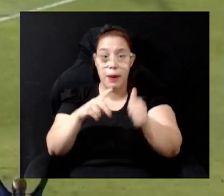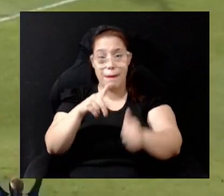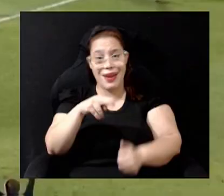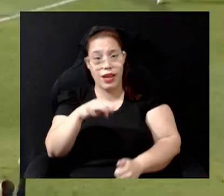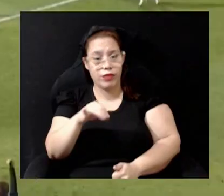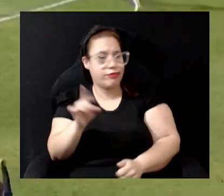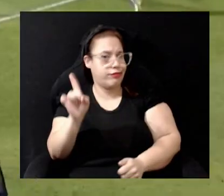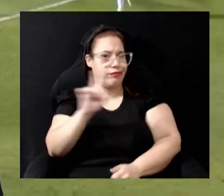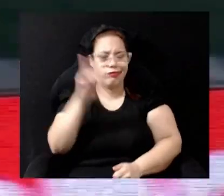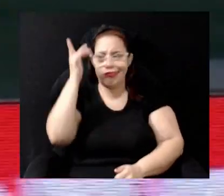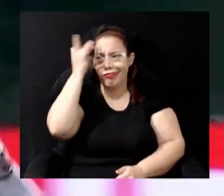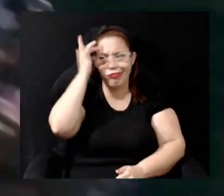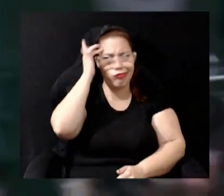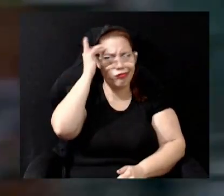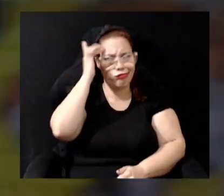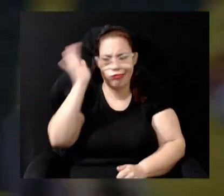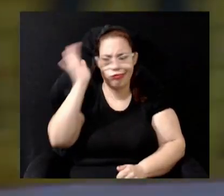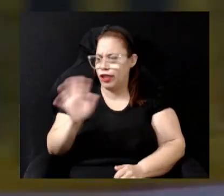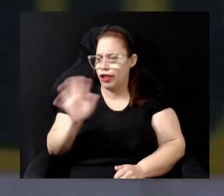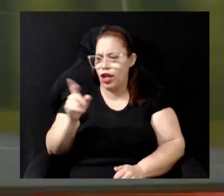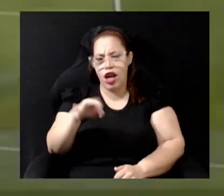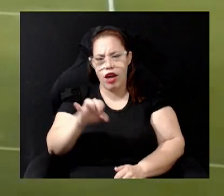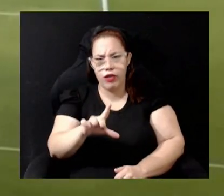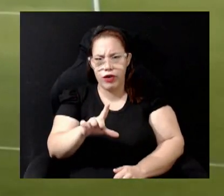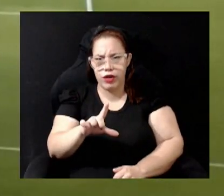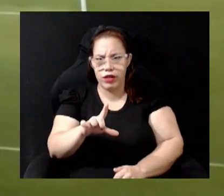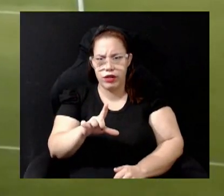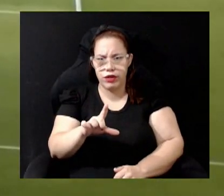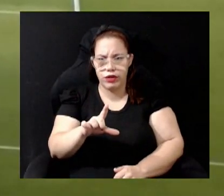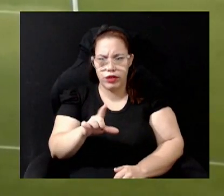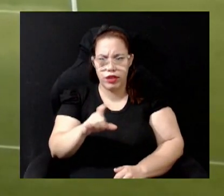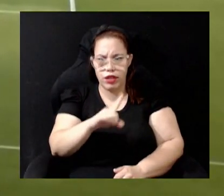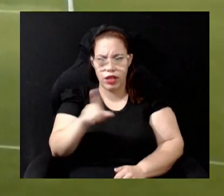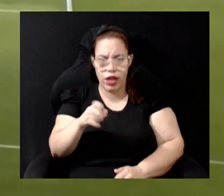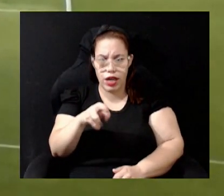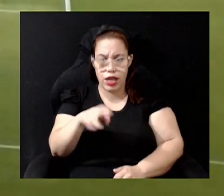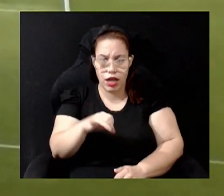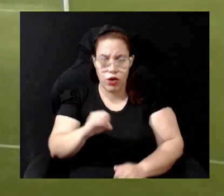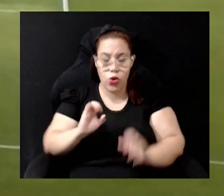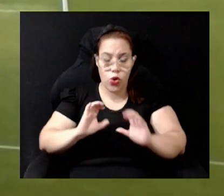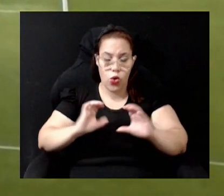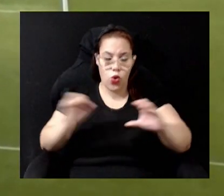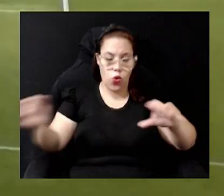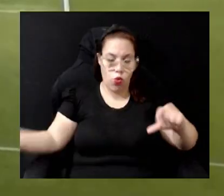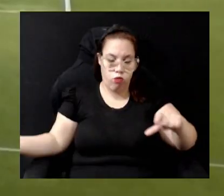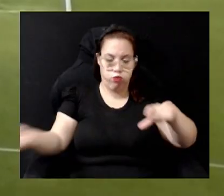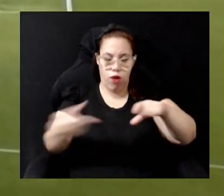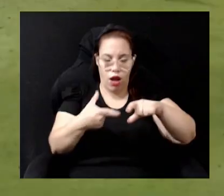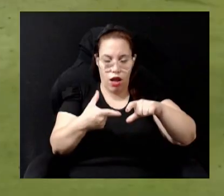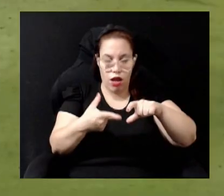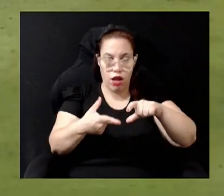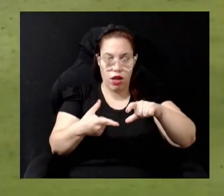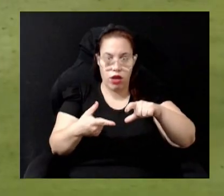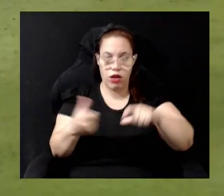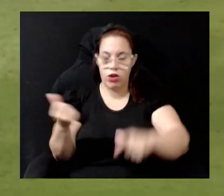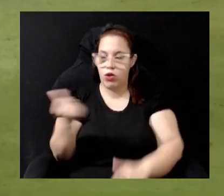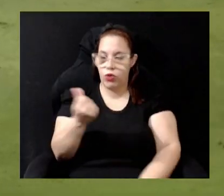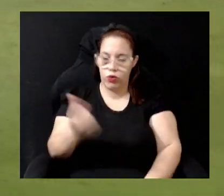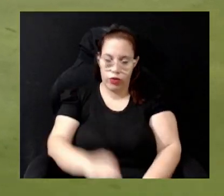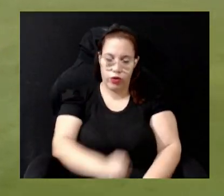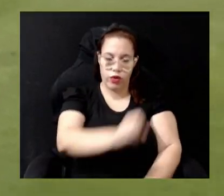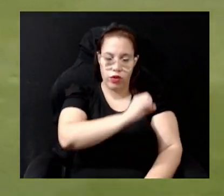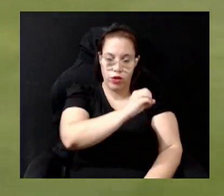nada e Rafael Donato, zagueiro grandalhão, mandou para o fundo das redes. 1-0 Novo